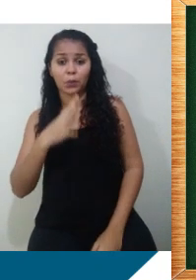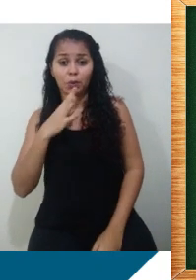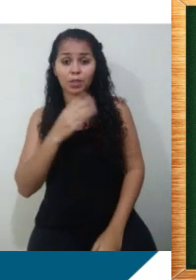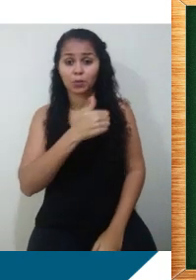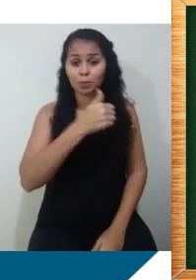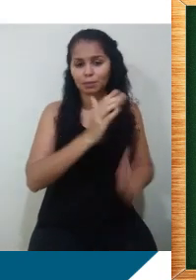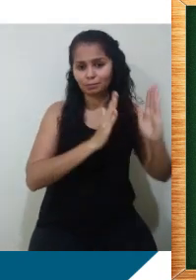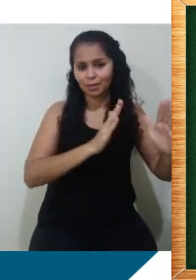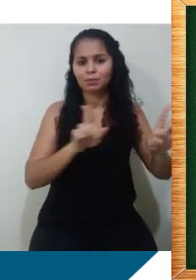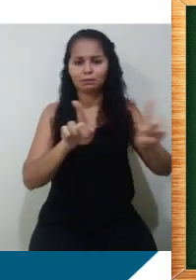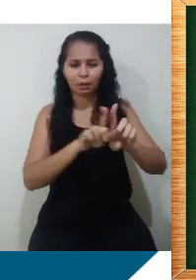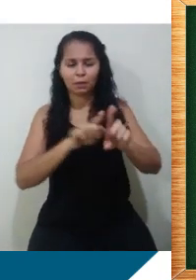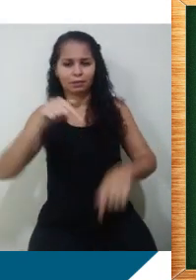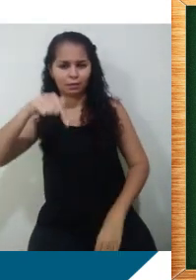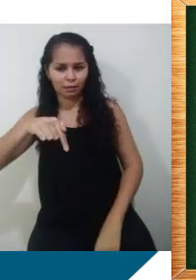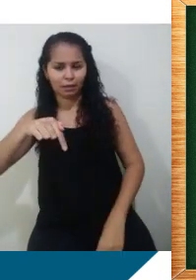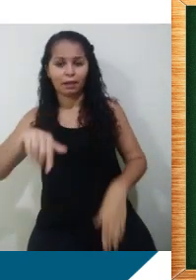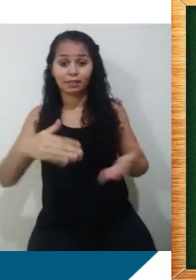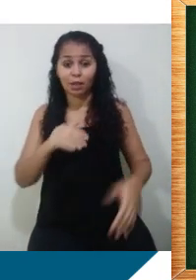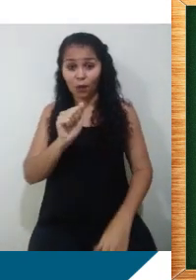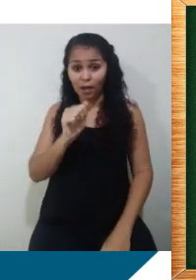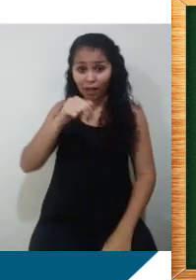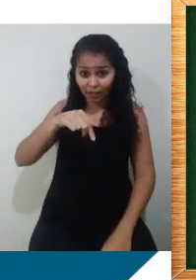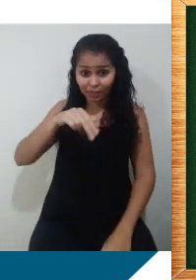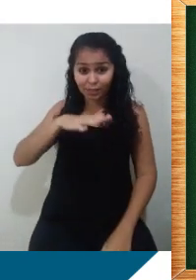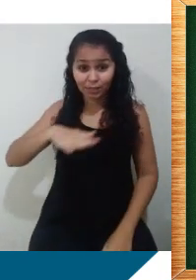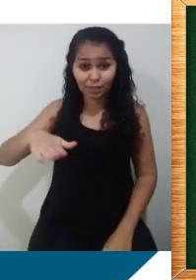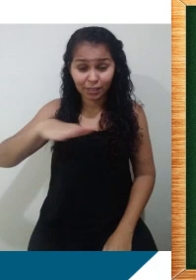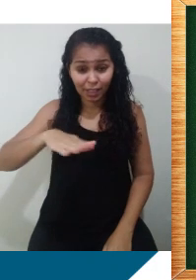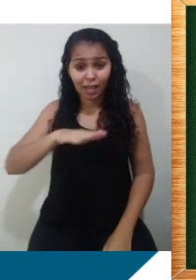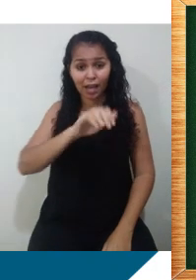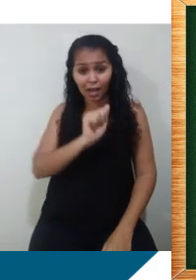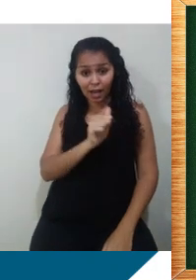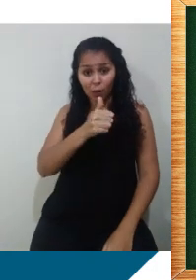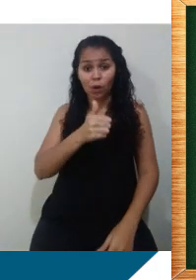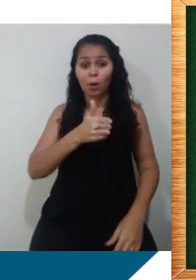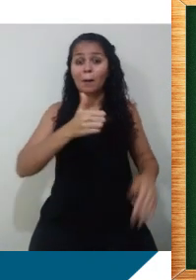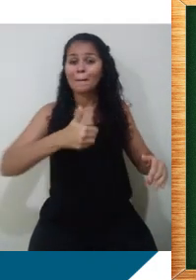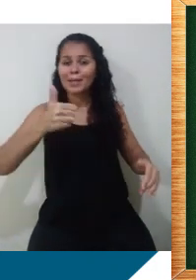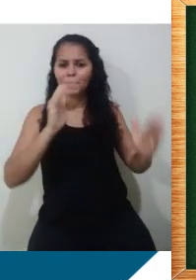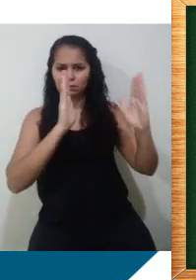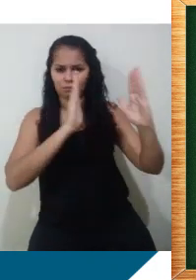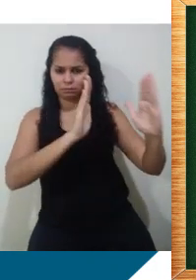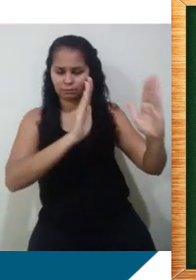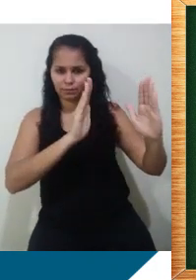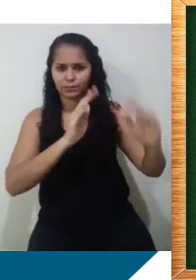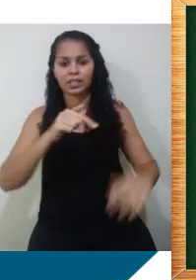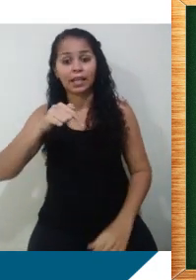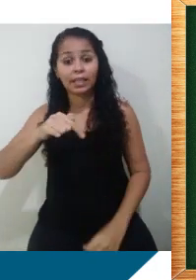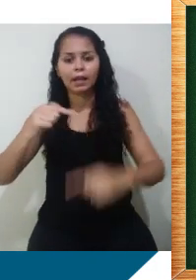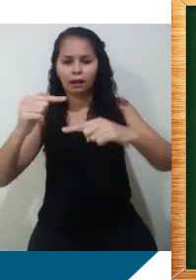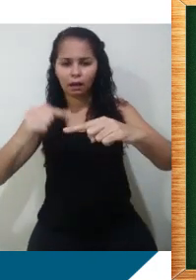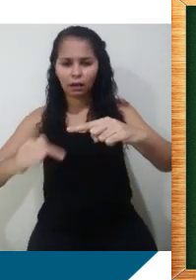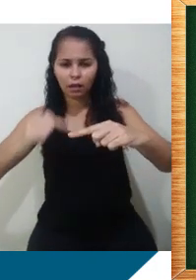assim, AN é o termo geral, A1 é o primeiro termo, Q é a razão da PG e N